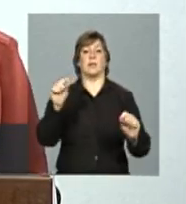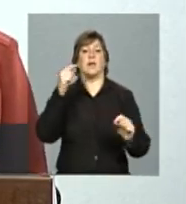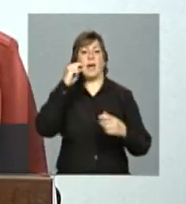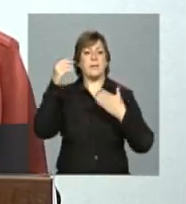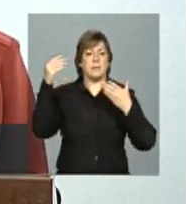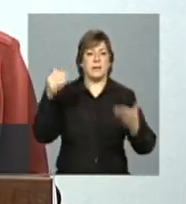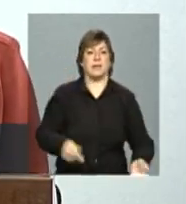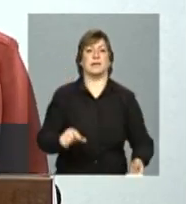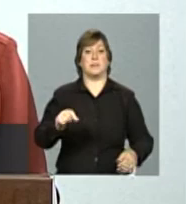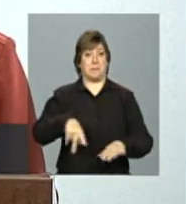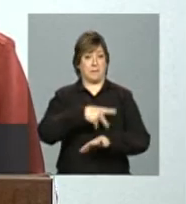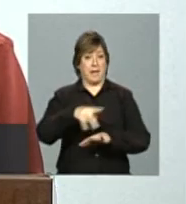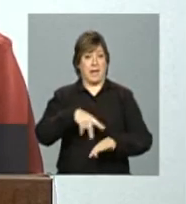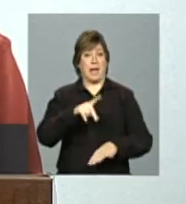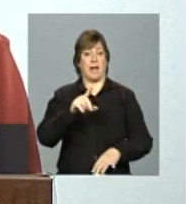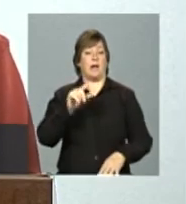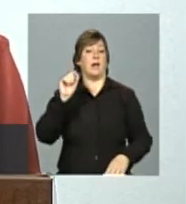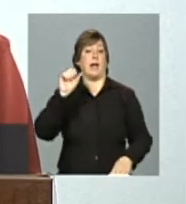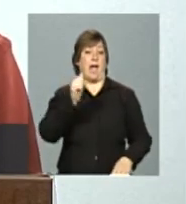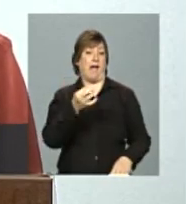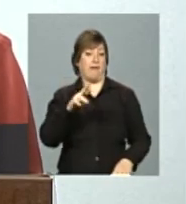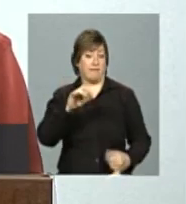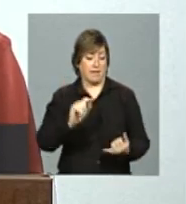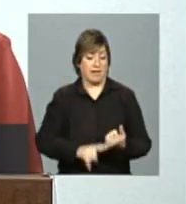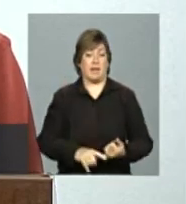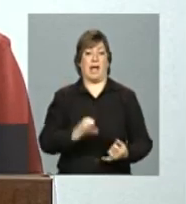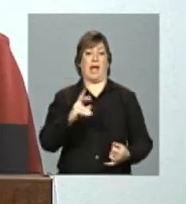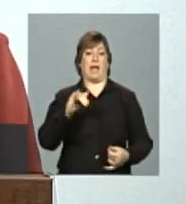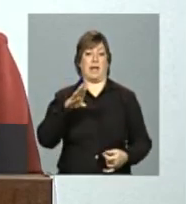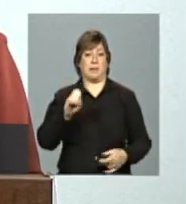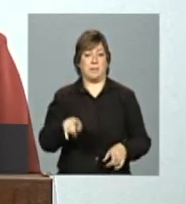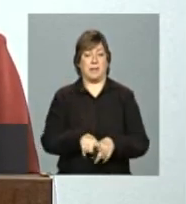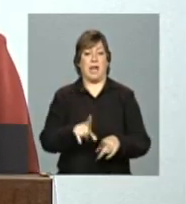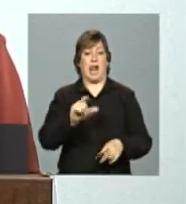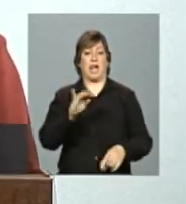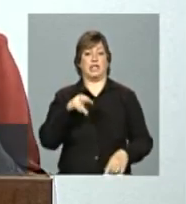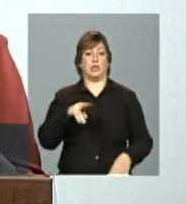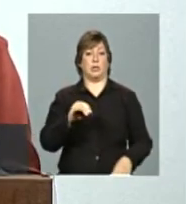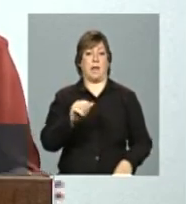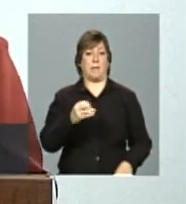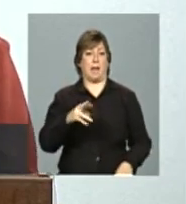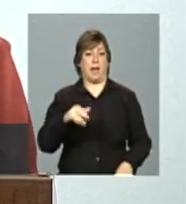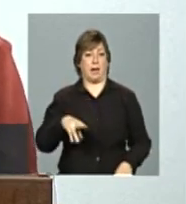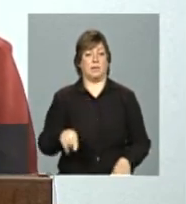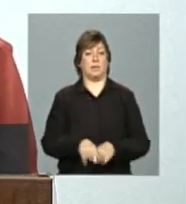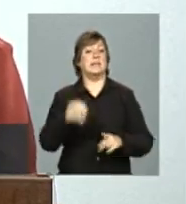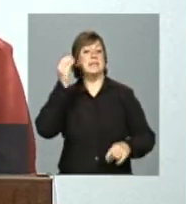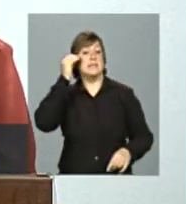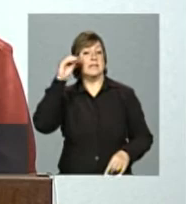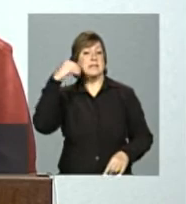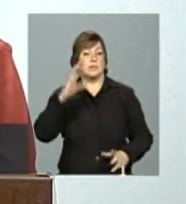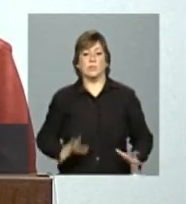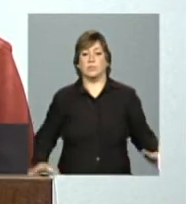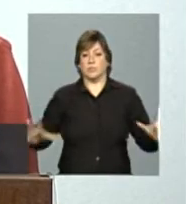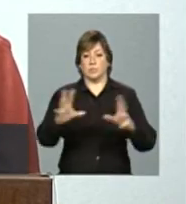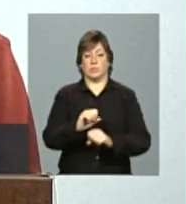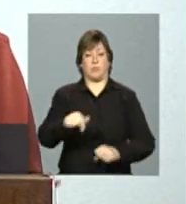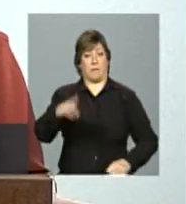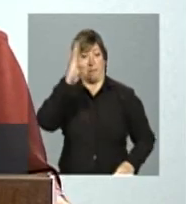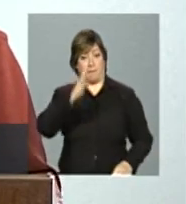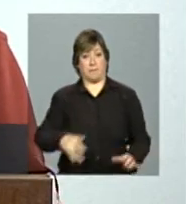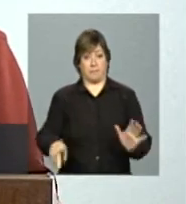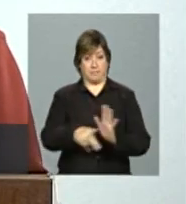países africanos latino-americanos e caribenhos e a experiência própria do Brasil